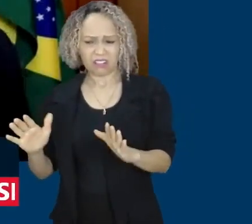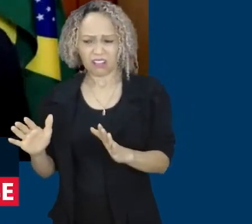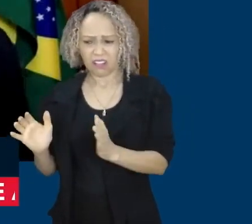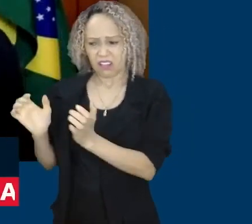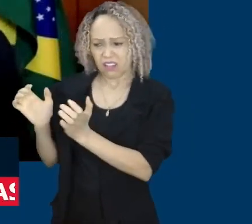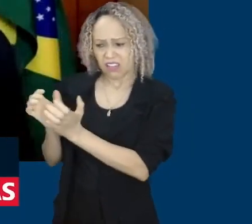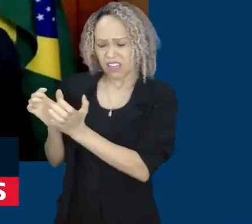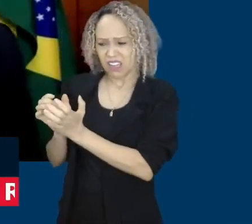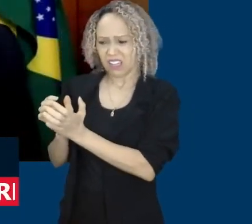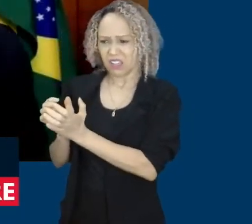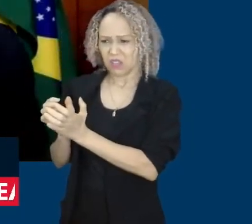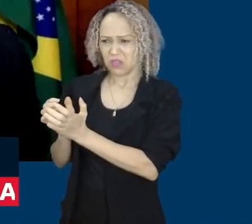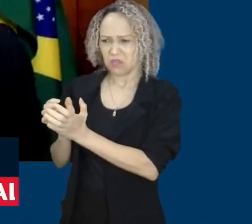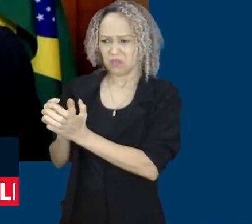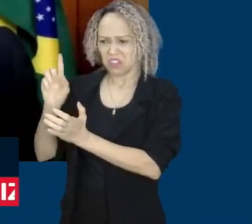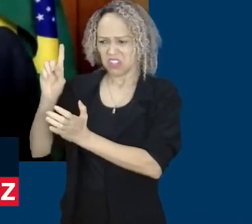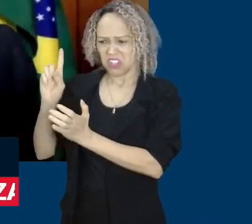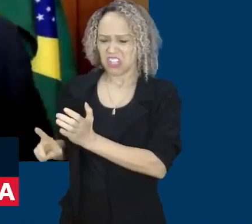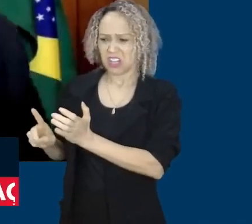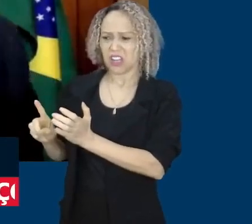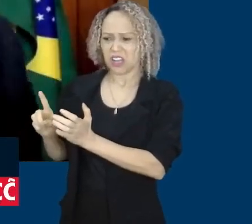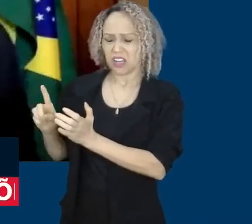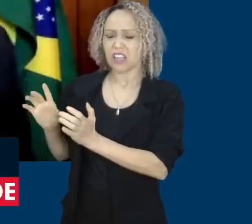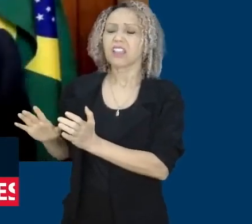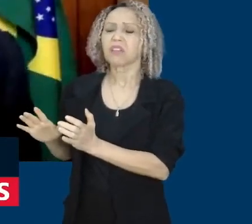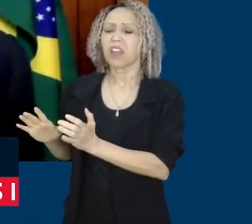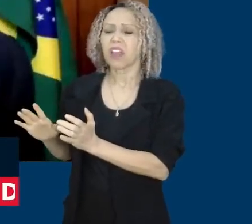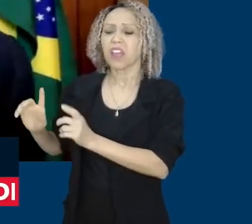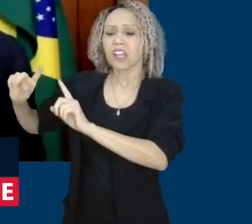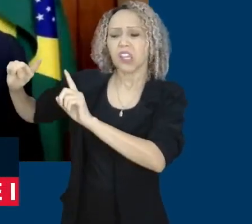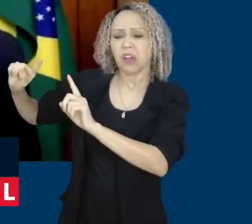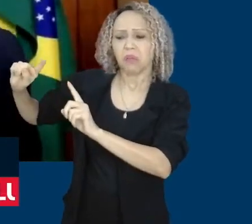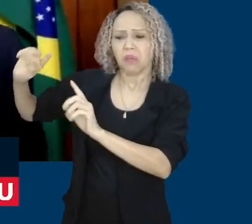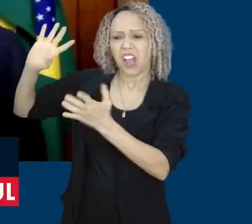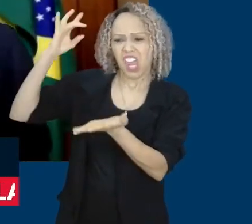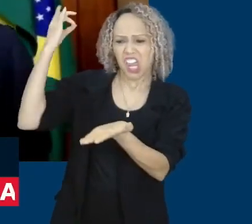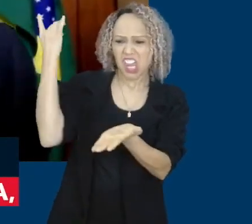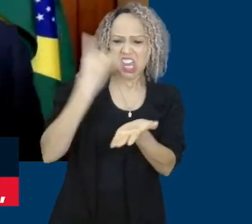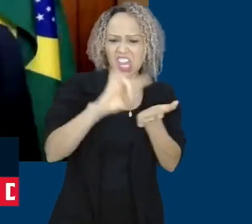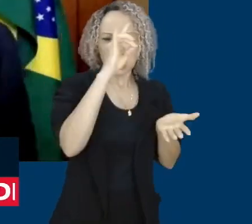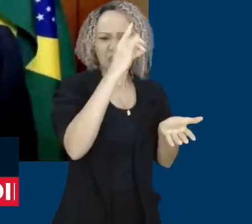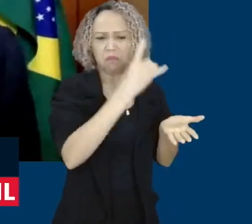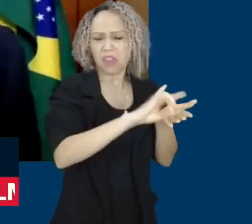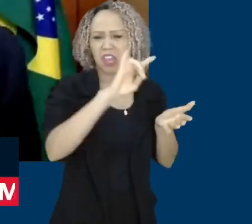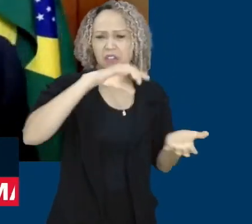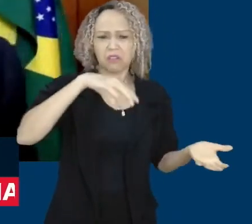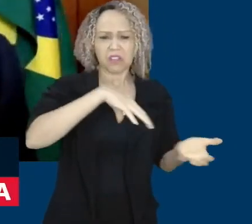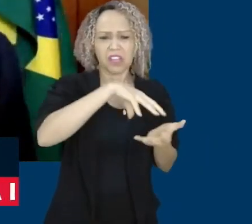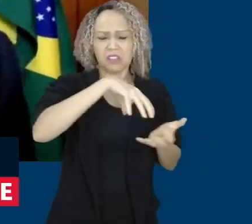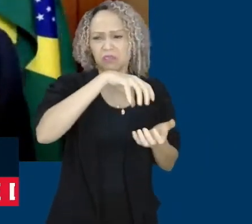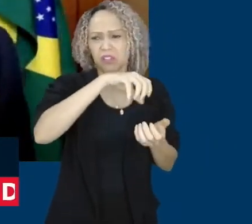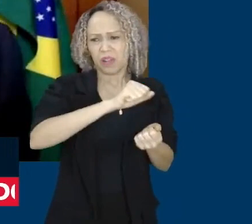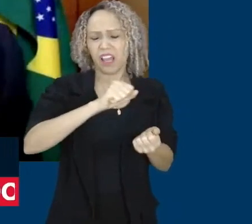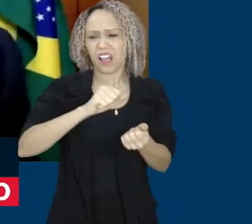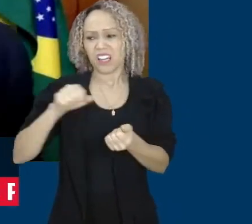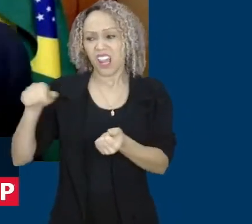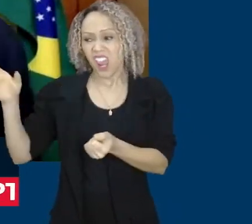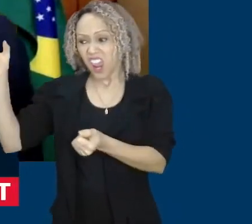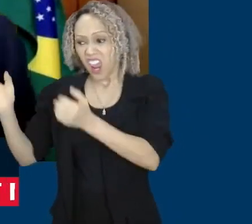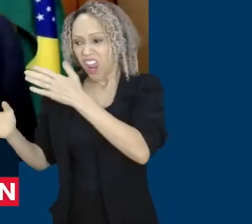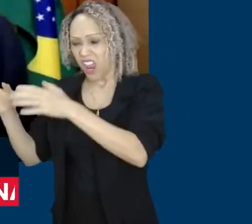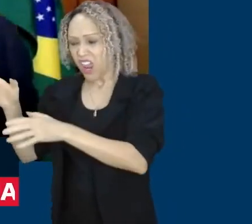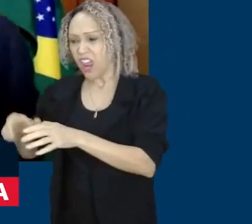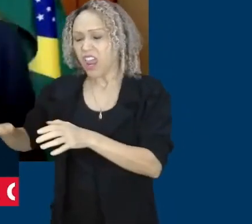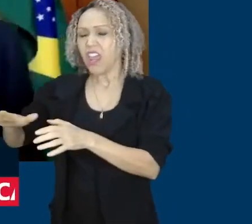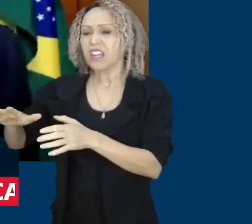da sustentabilidade, eles são inimigos da nossa grande casa, que é o nosso meio ambiente. Então, nesse